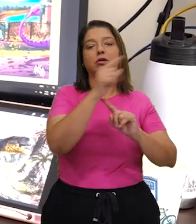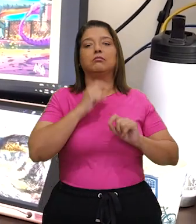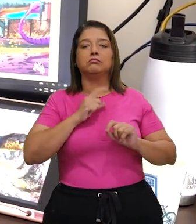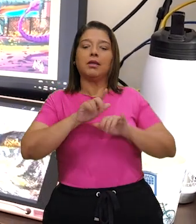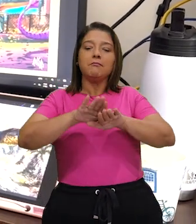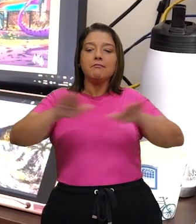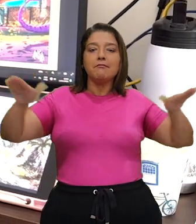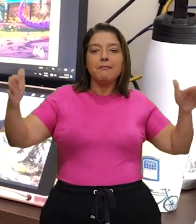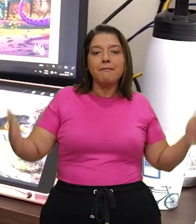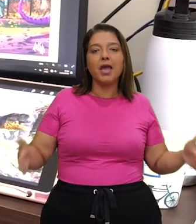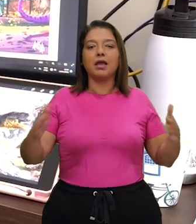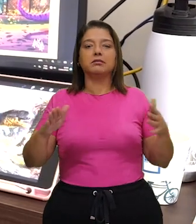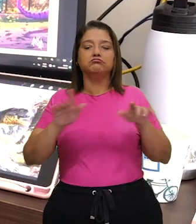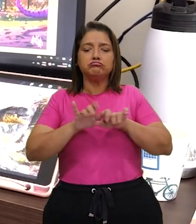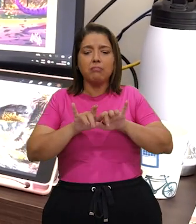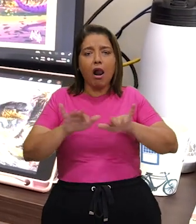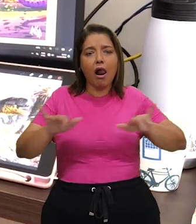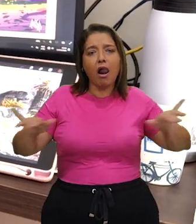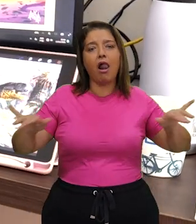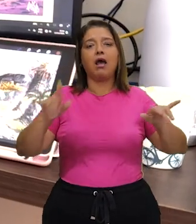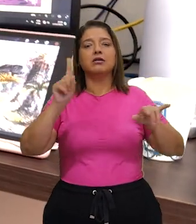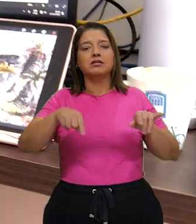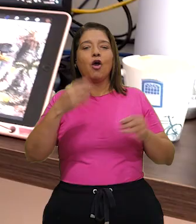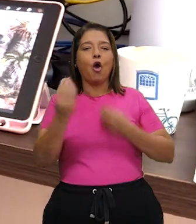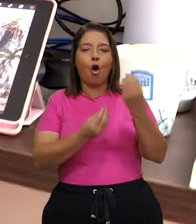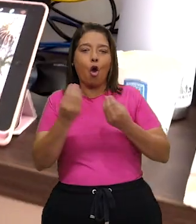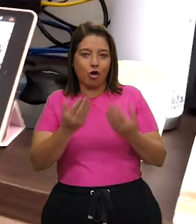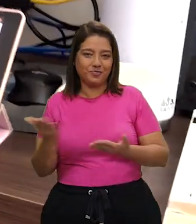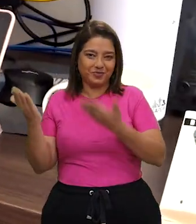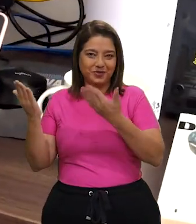digitais iPad e o computador